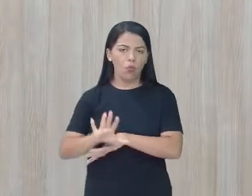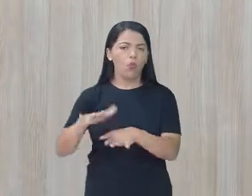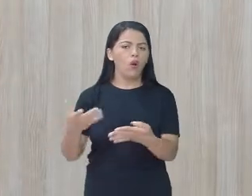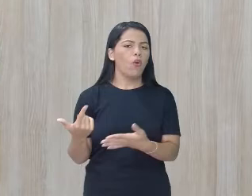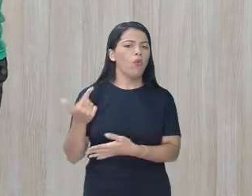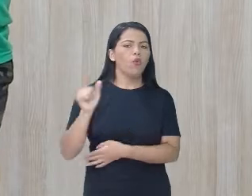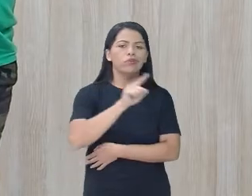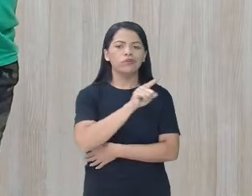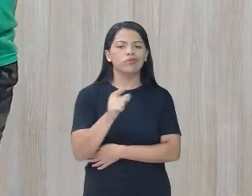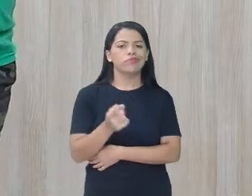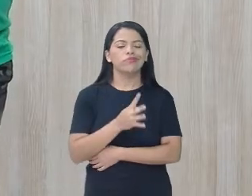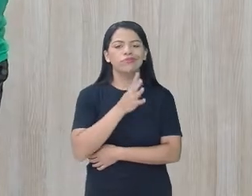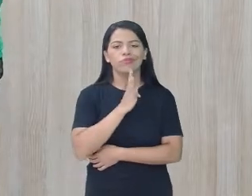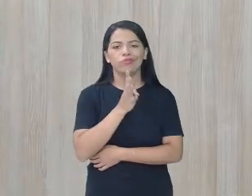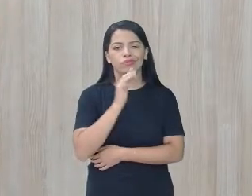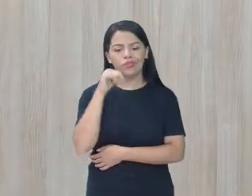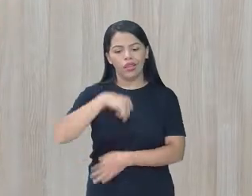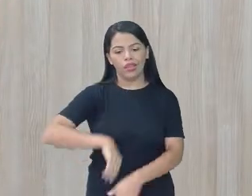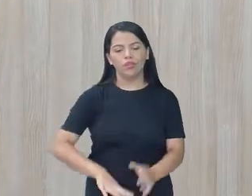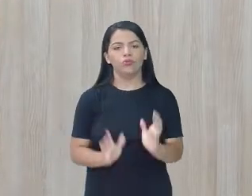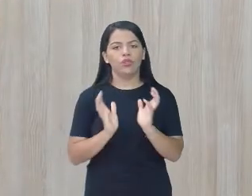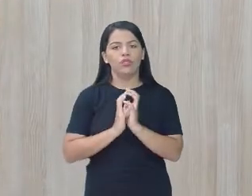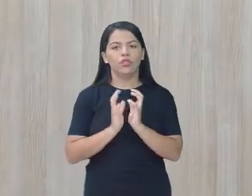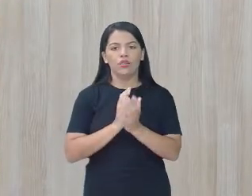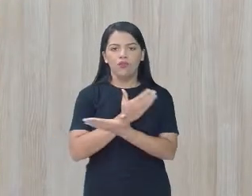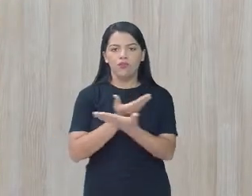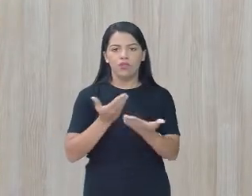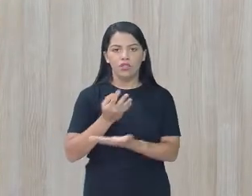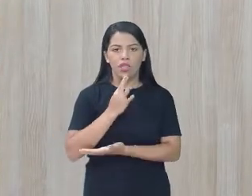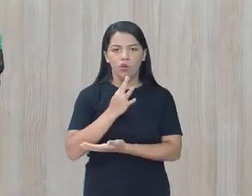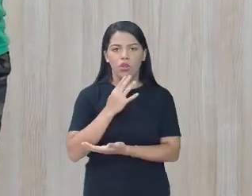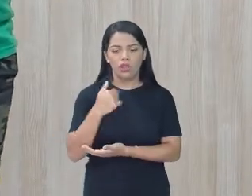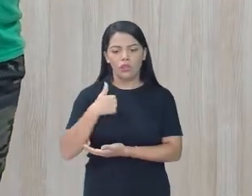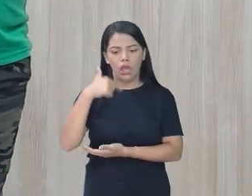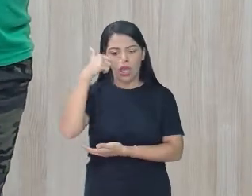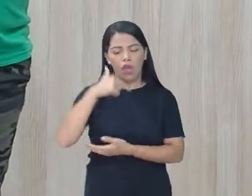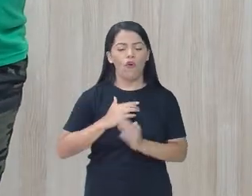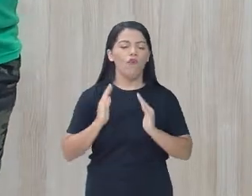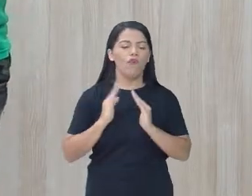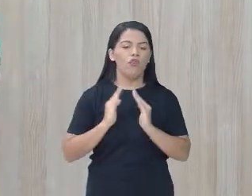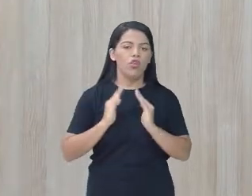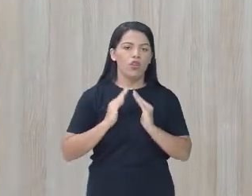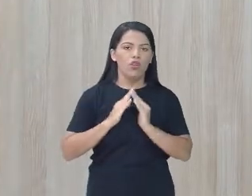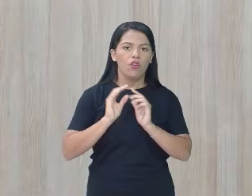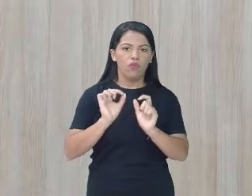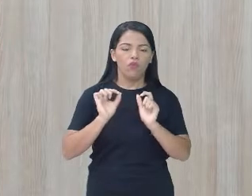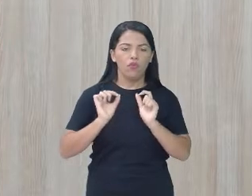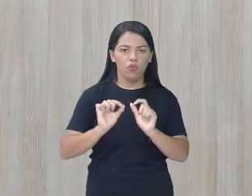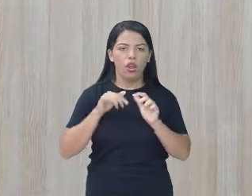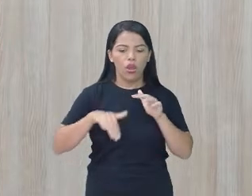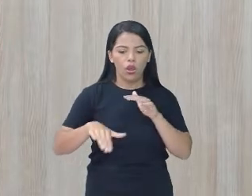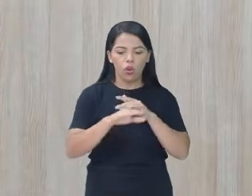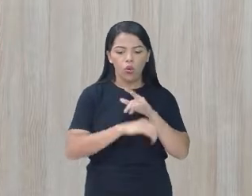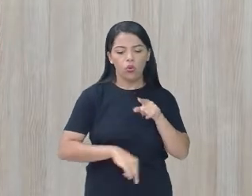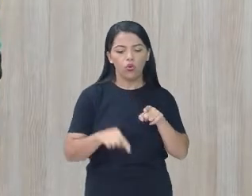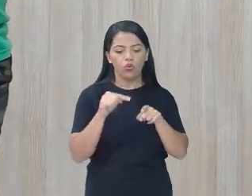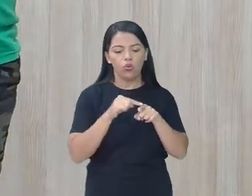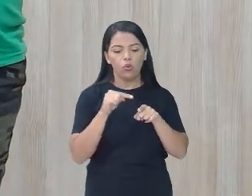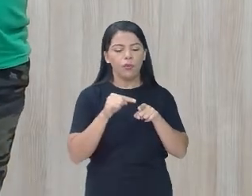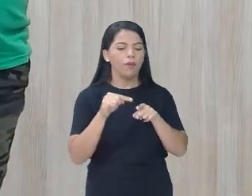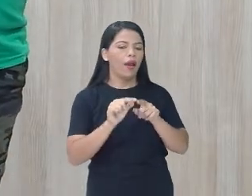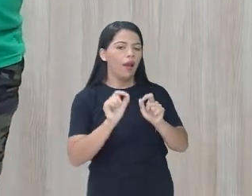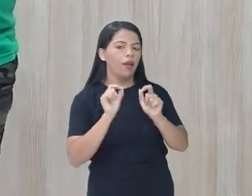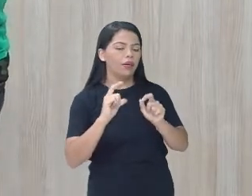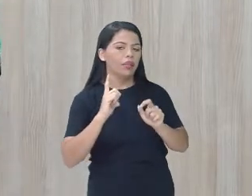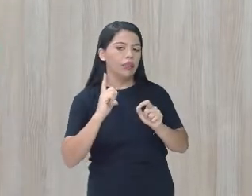né, da cidade do Recife você conhece? Eu moro, particularmente, né, em um bairro